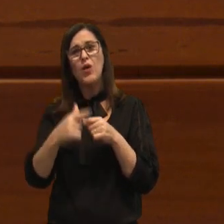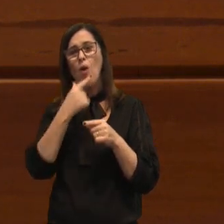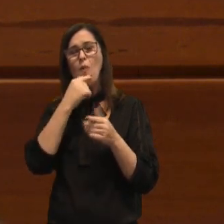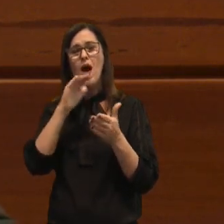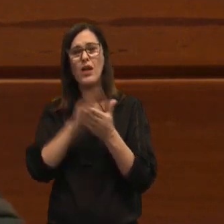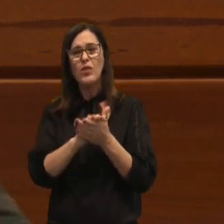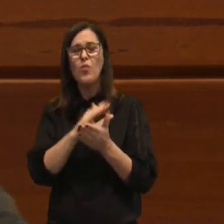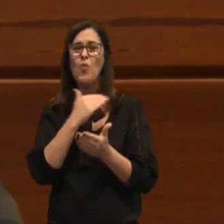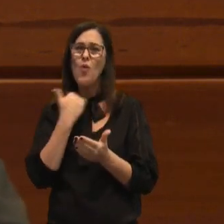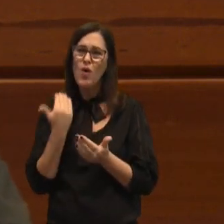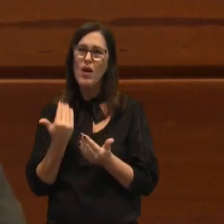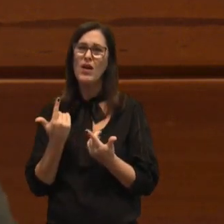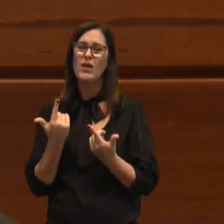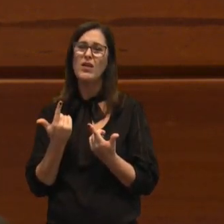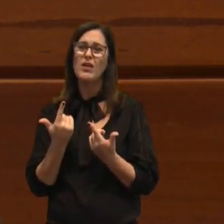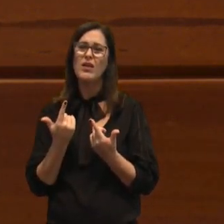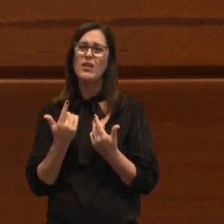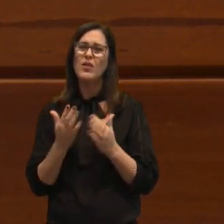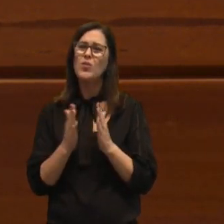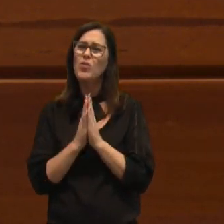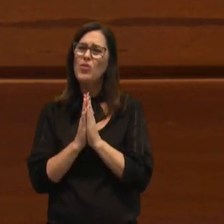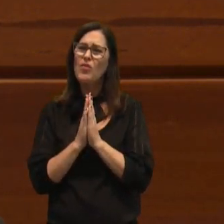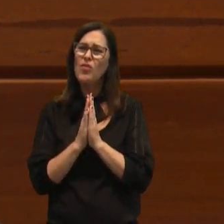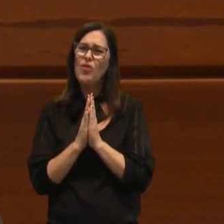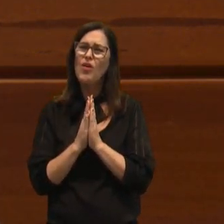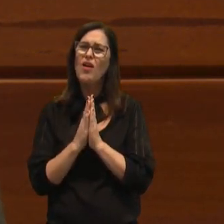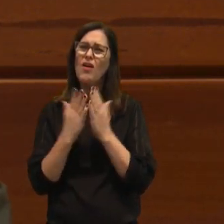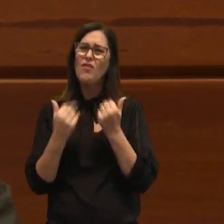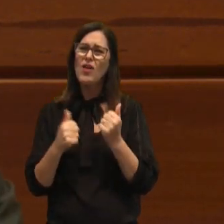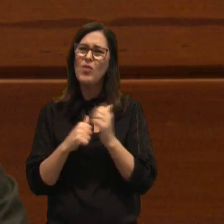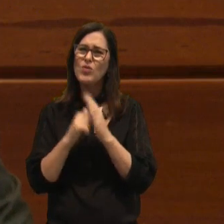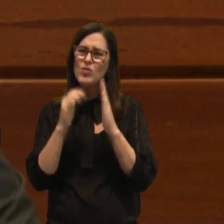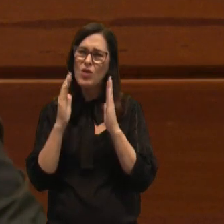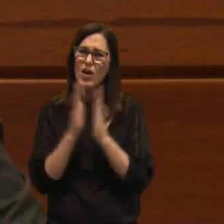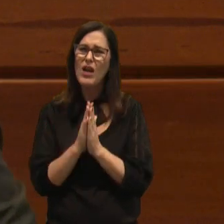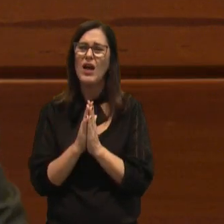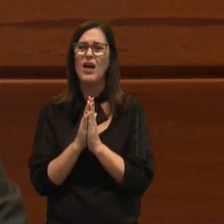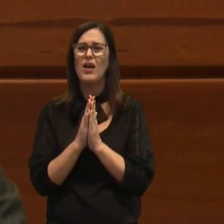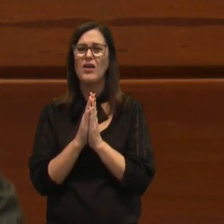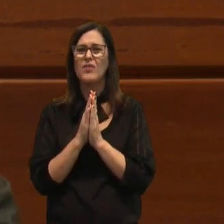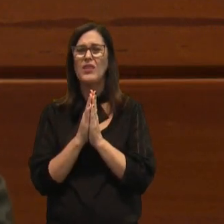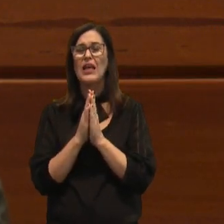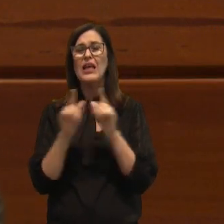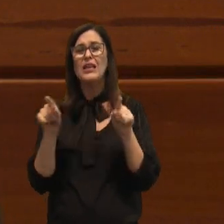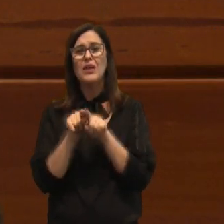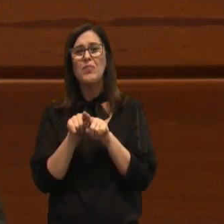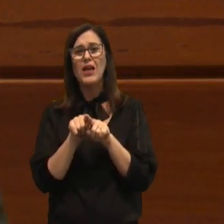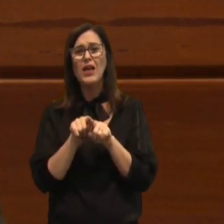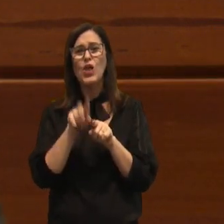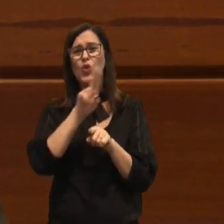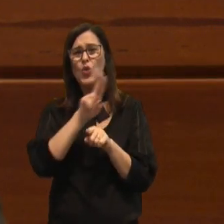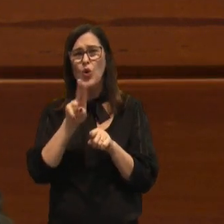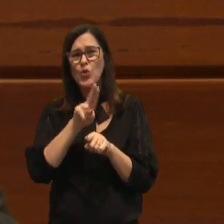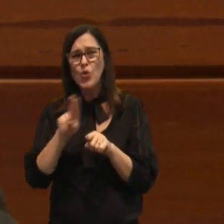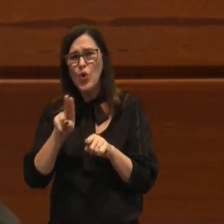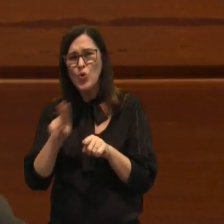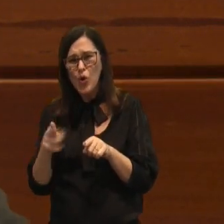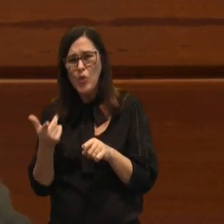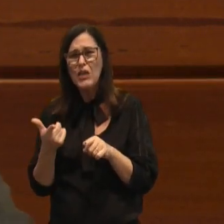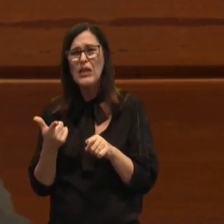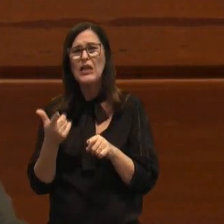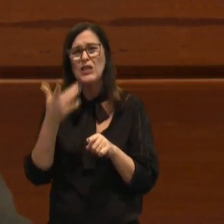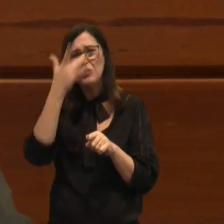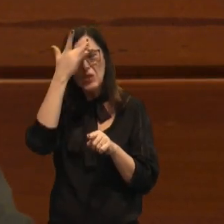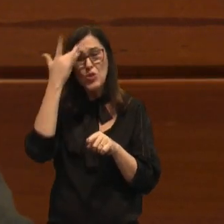tratamento de saúde, irmão Benilton solicita orações pela Lucilene. Vamos orar pelo irmão Elenauro, irmão Marco em tratamento de